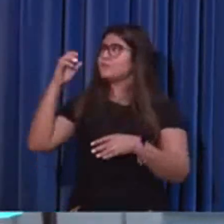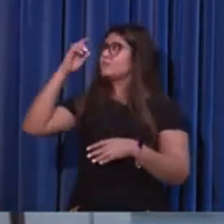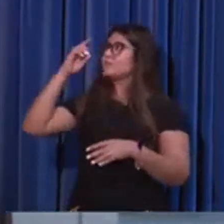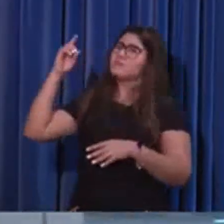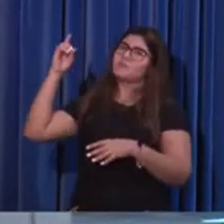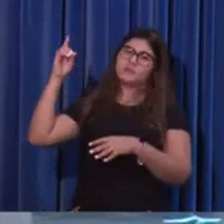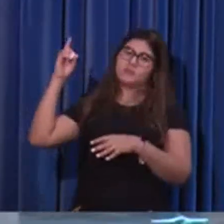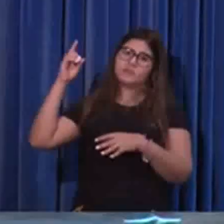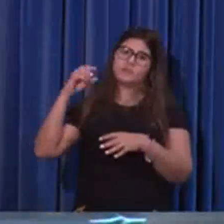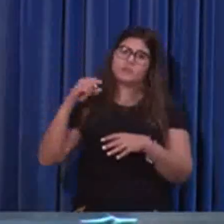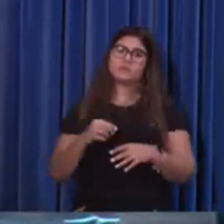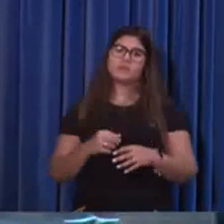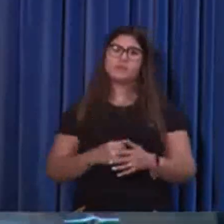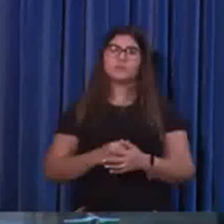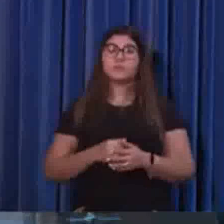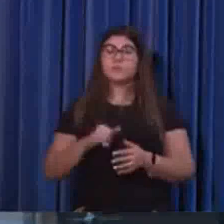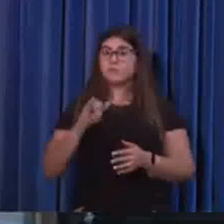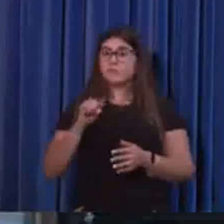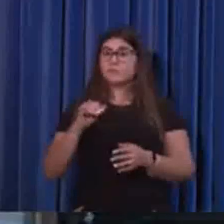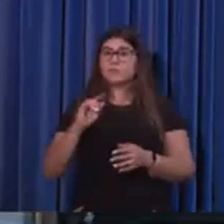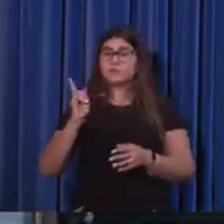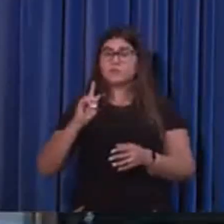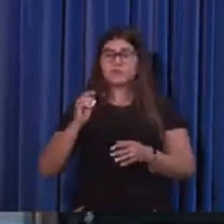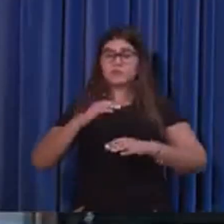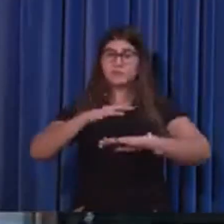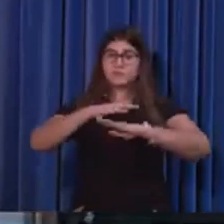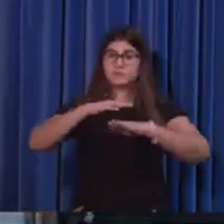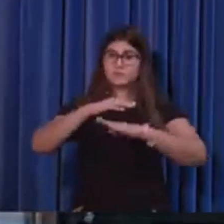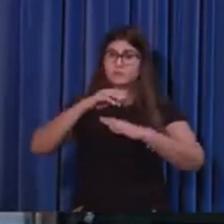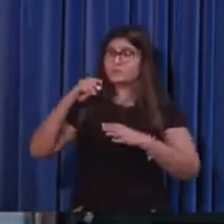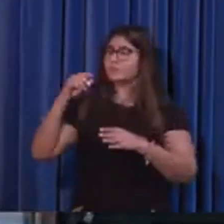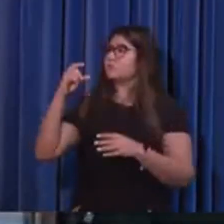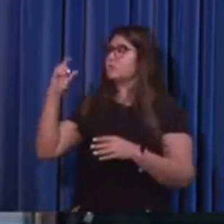apuros. Então o salmista diz assim: